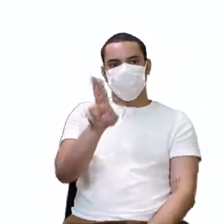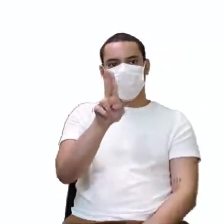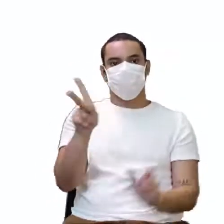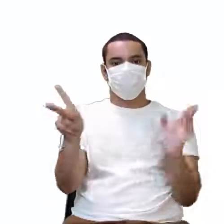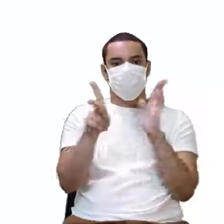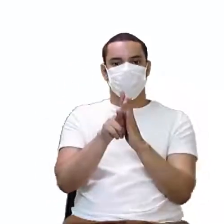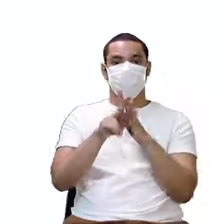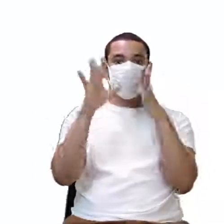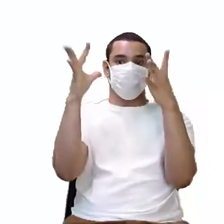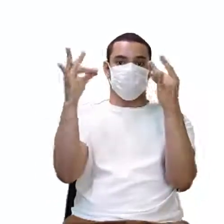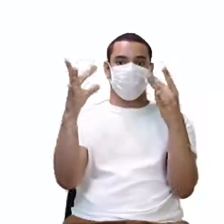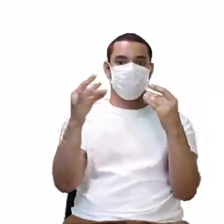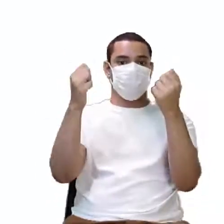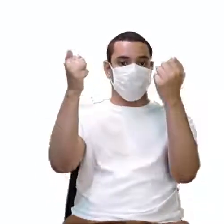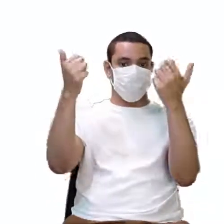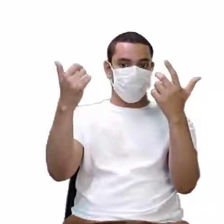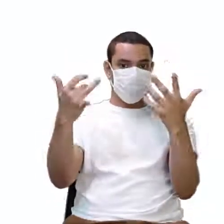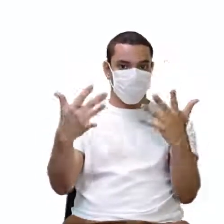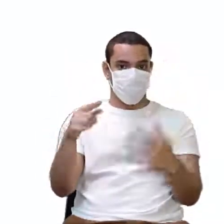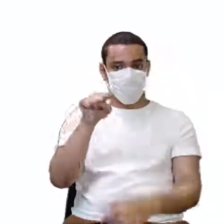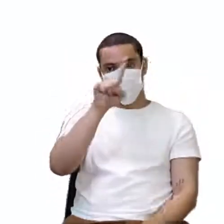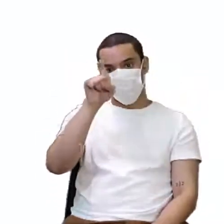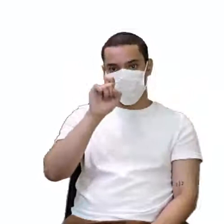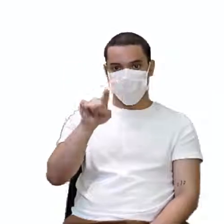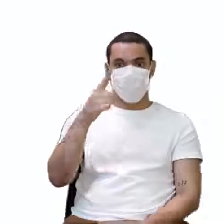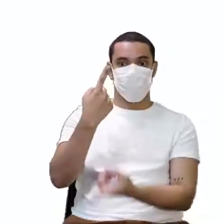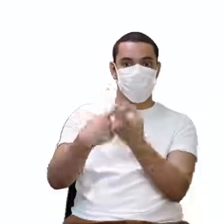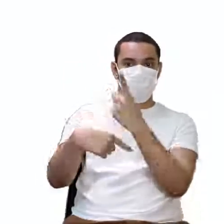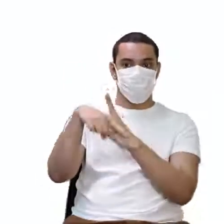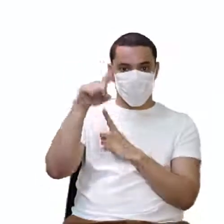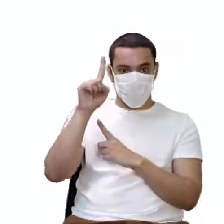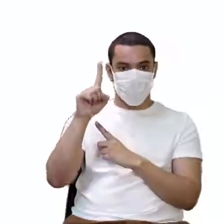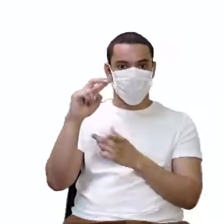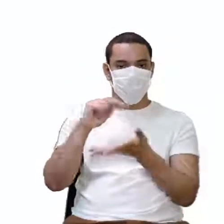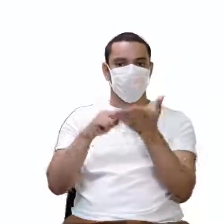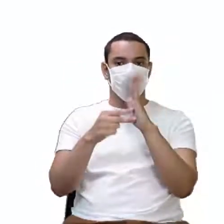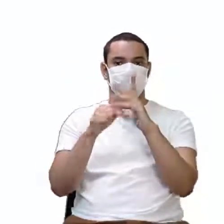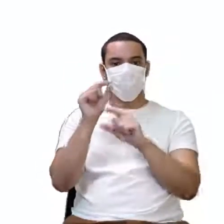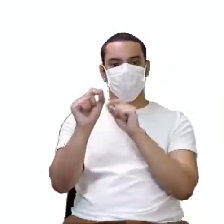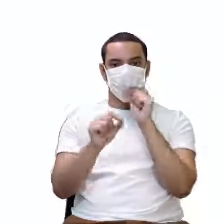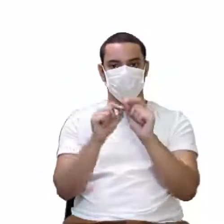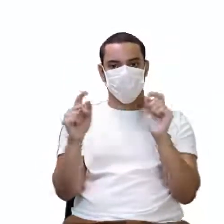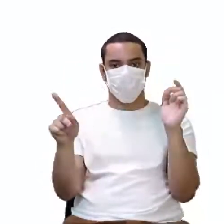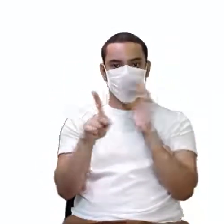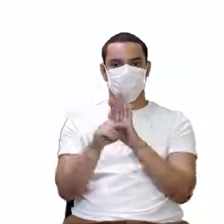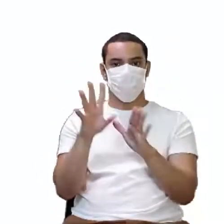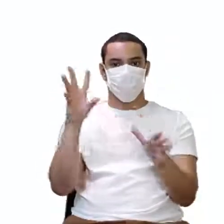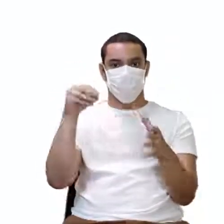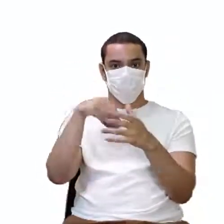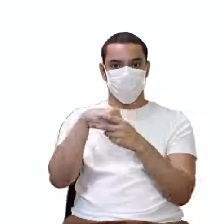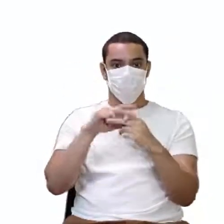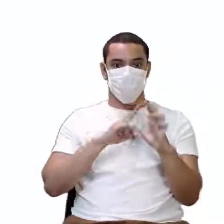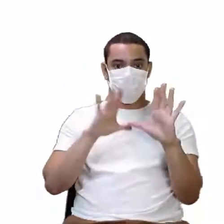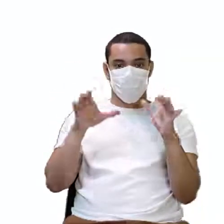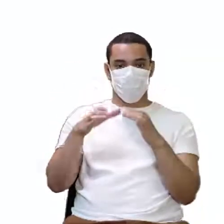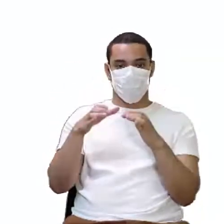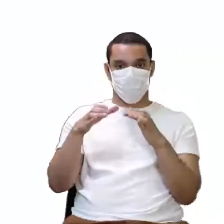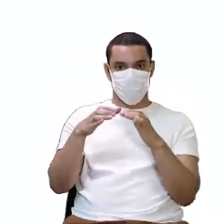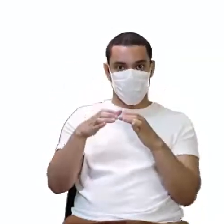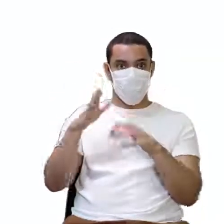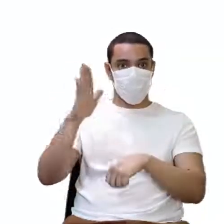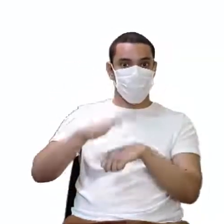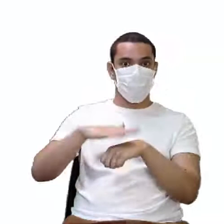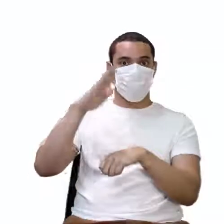para definir hipóteses de relações evolutivas, ou seja, relações filogenéticas de um grupo de um